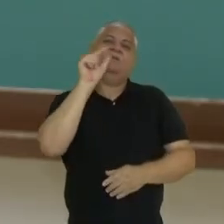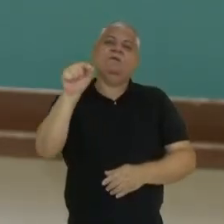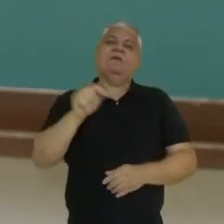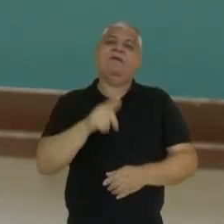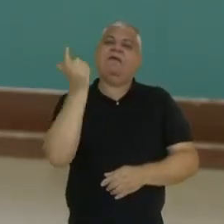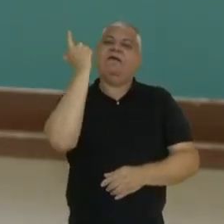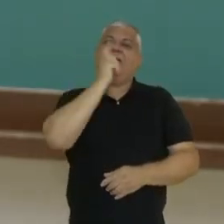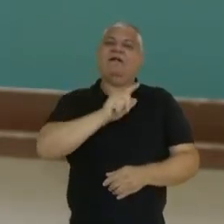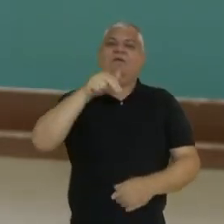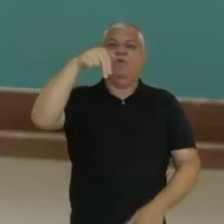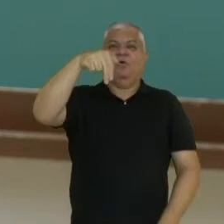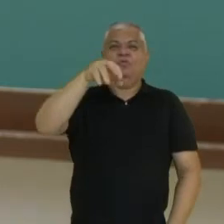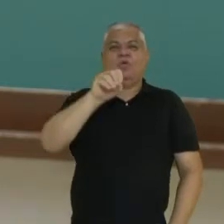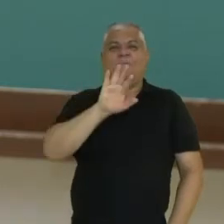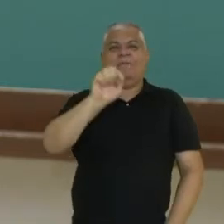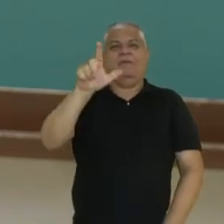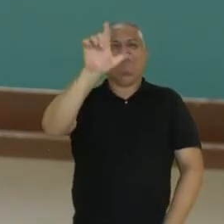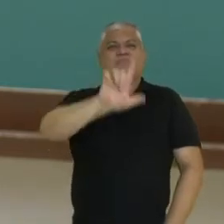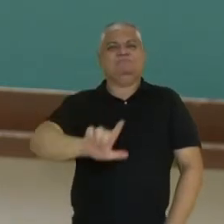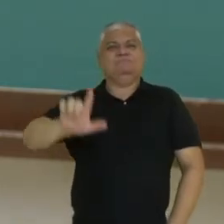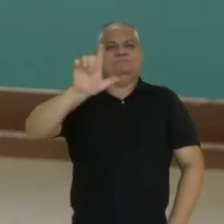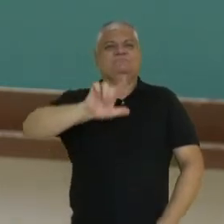Prêmio Nobel da Literatura.